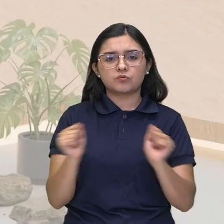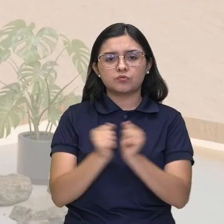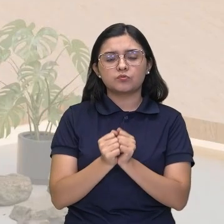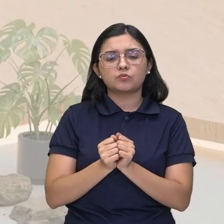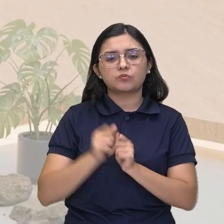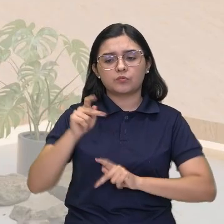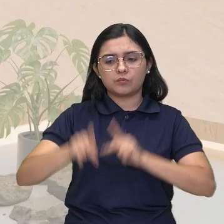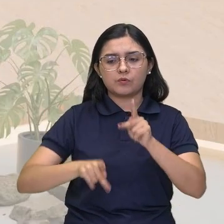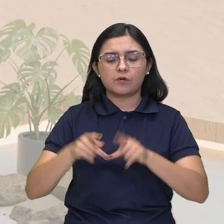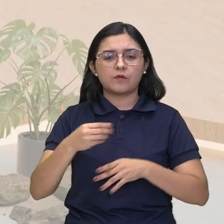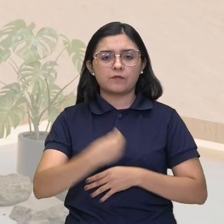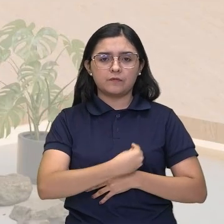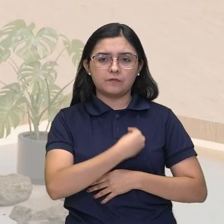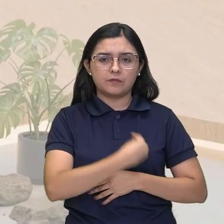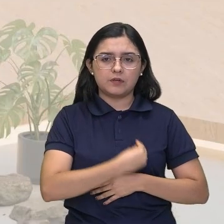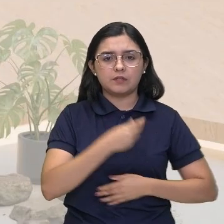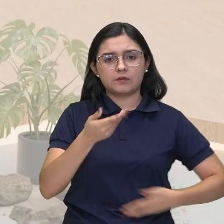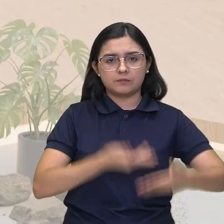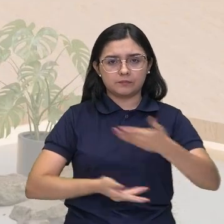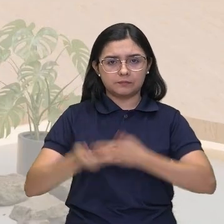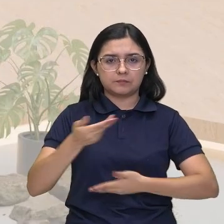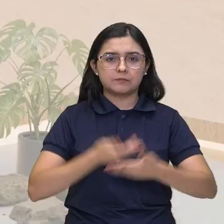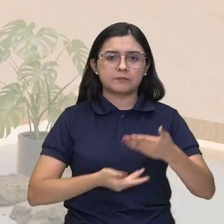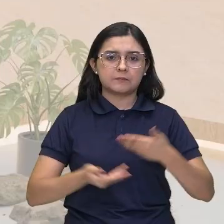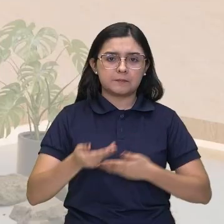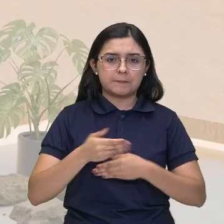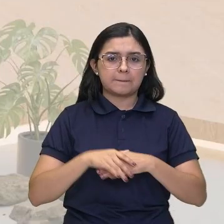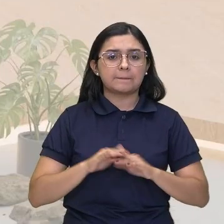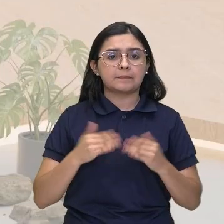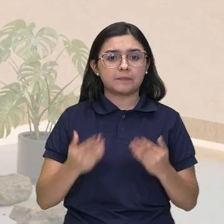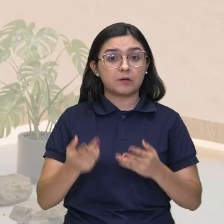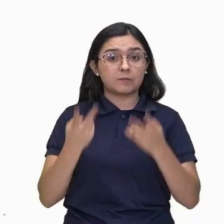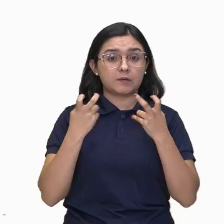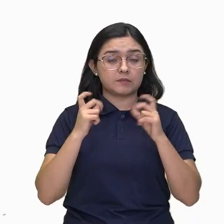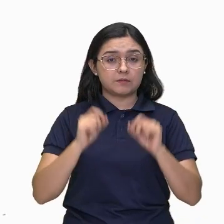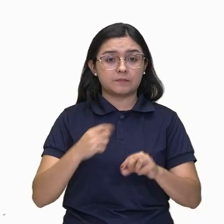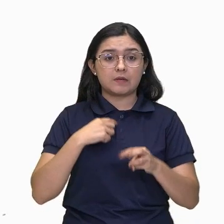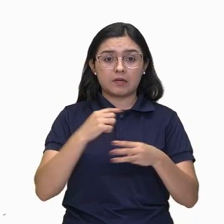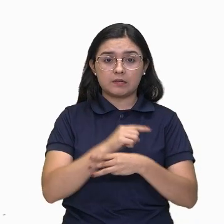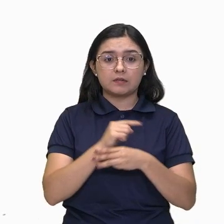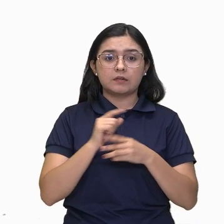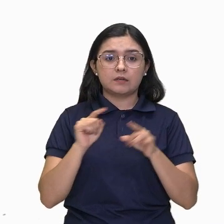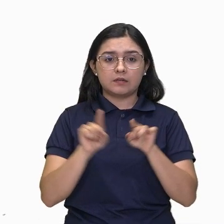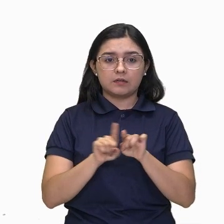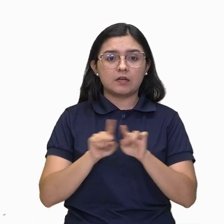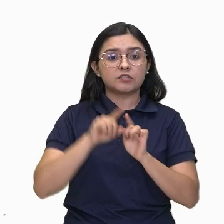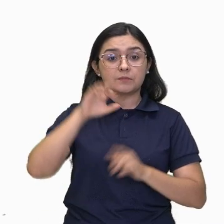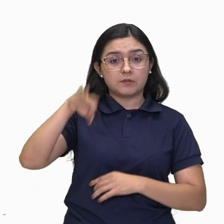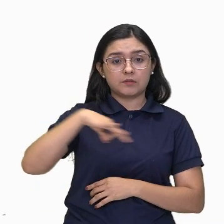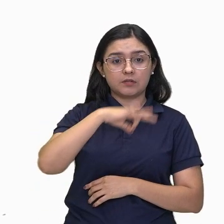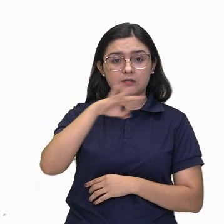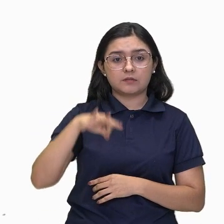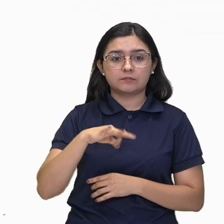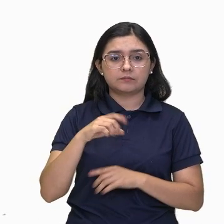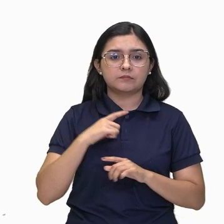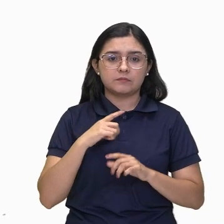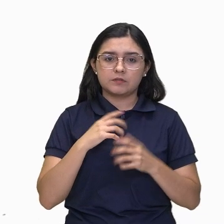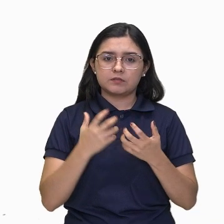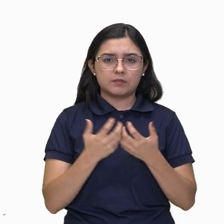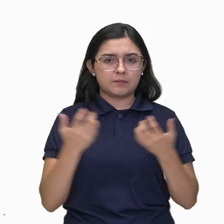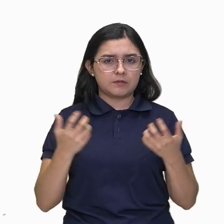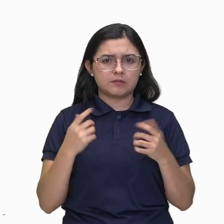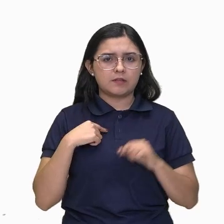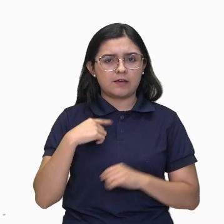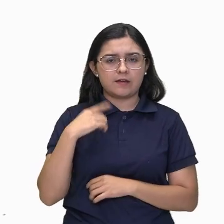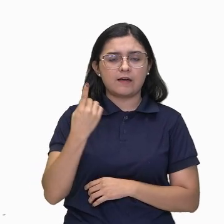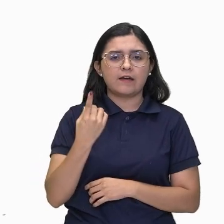vivendo naquele espaço territorial. Então a gente vê, ó, a espiritualidade, então, ela não se separa da vida